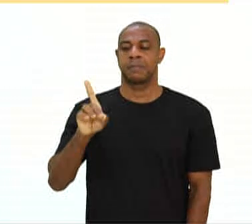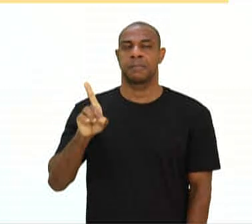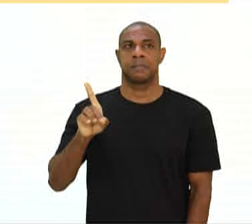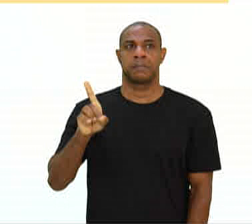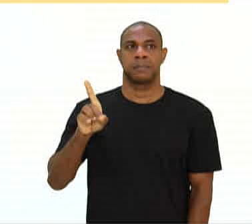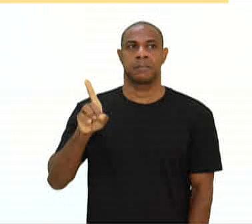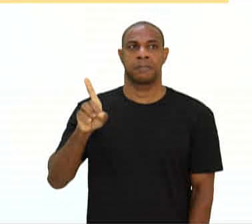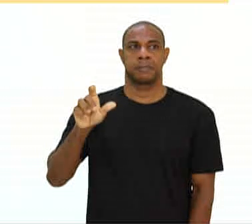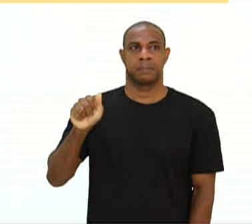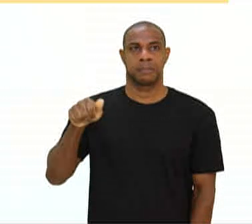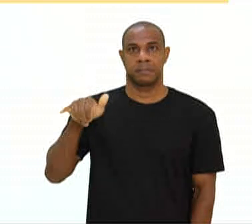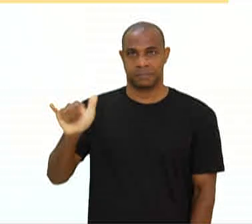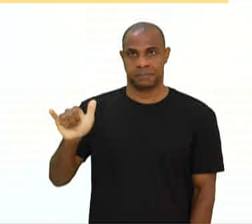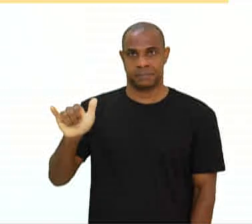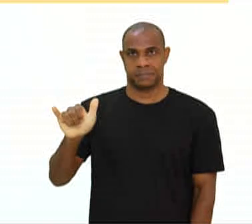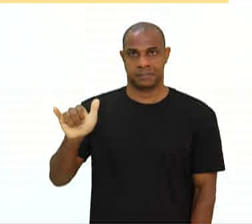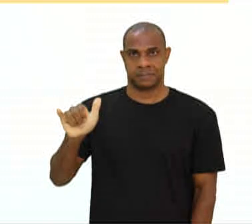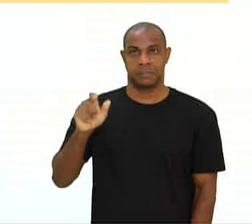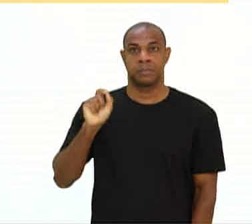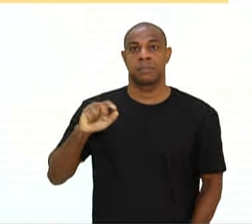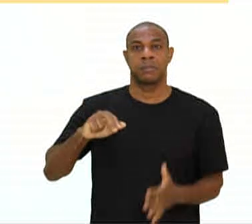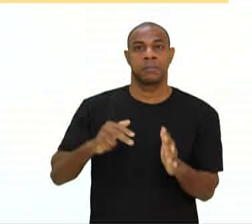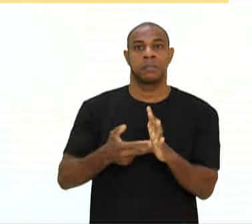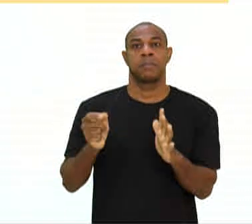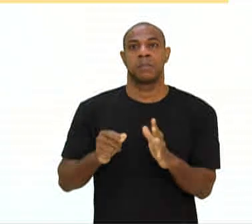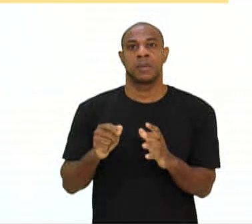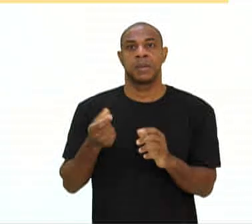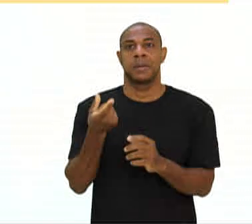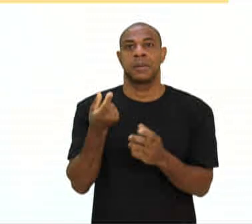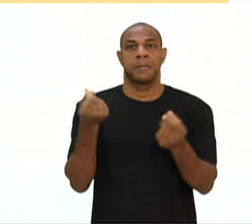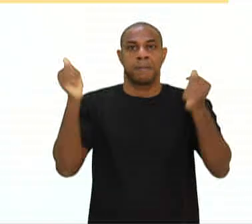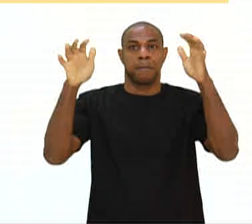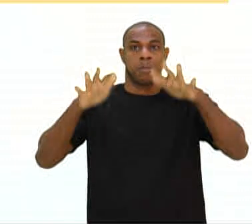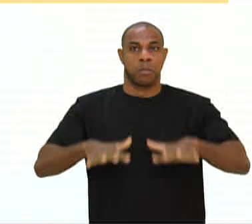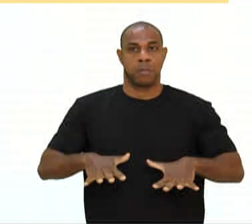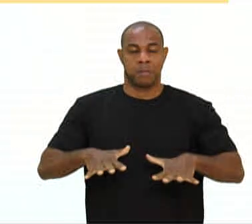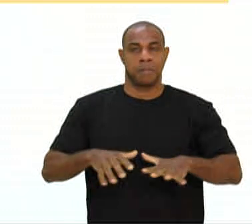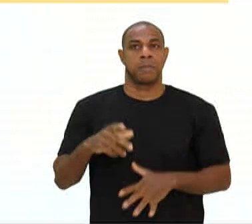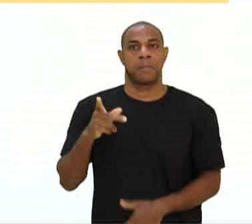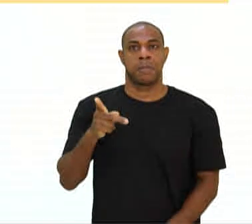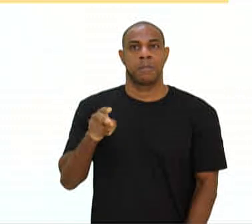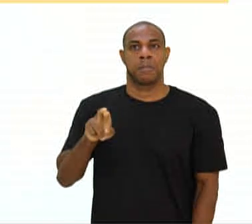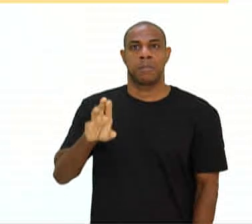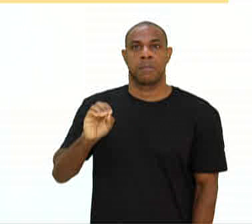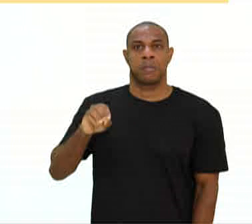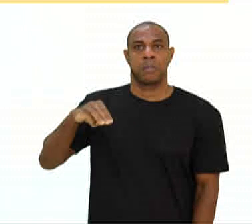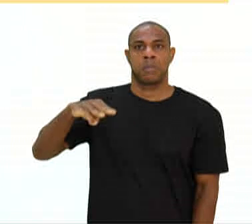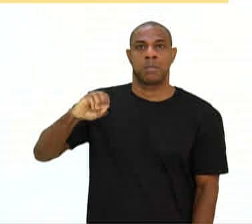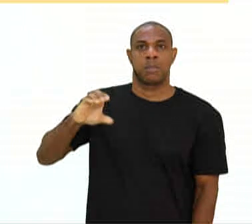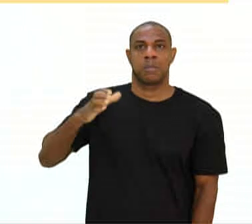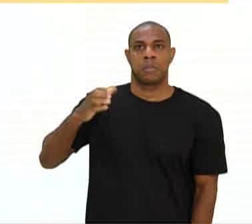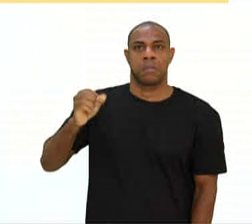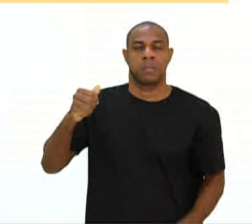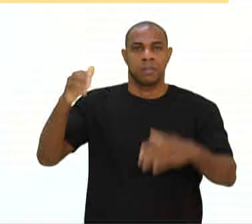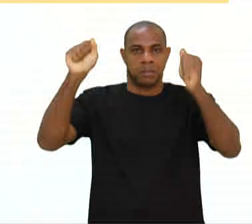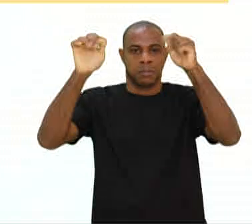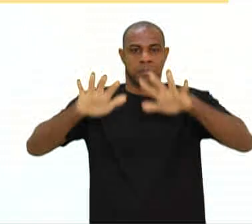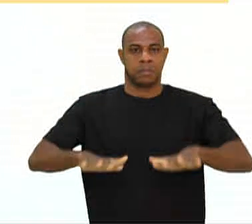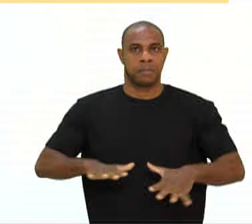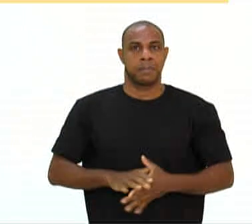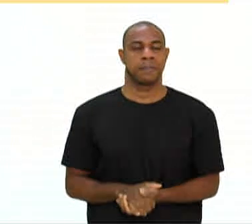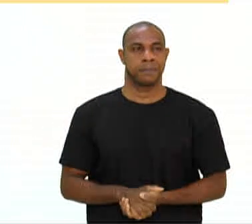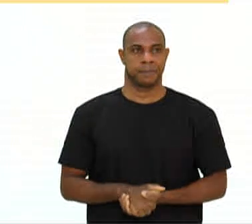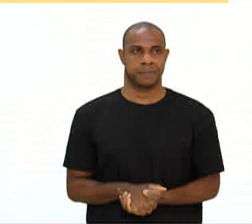to be exact, shop in the brick-and-mortar stores on Black Friday. And throughout the